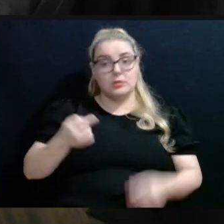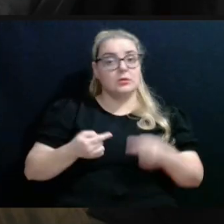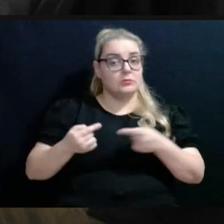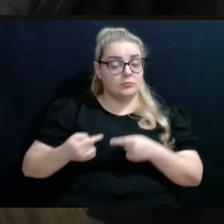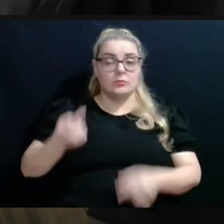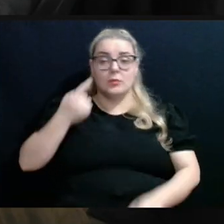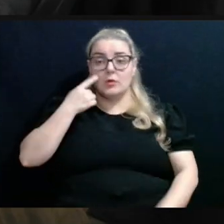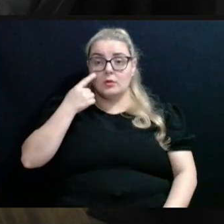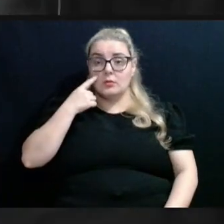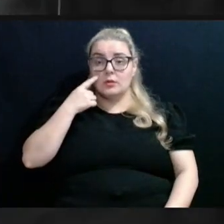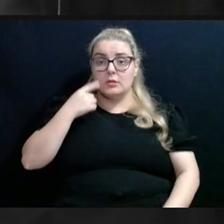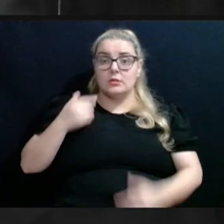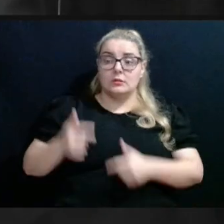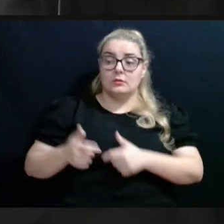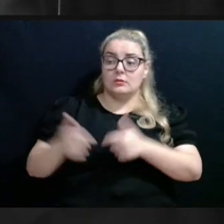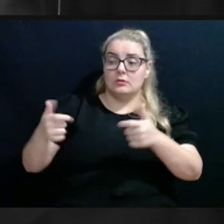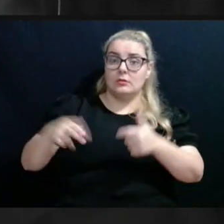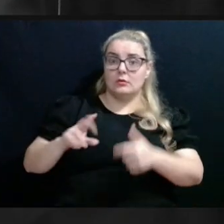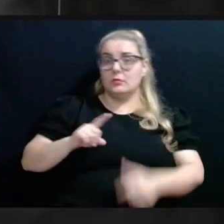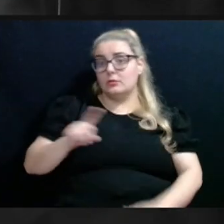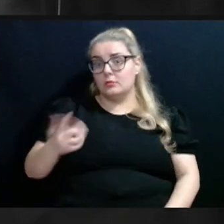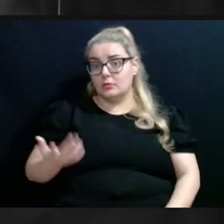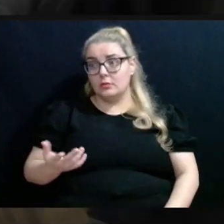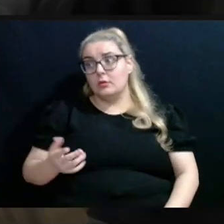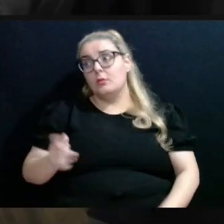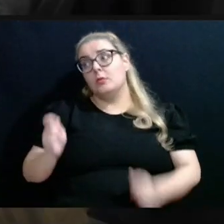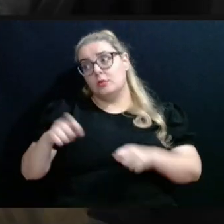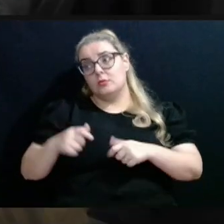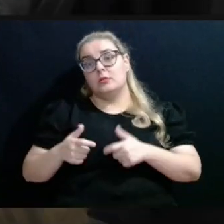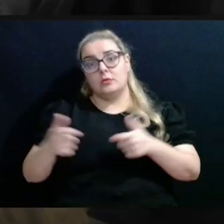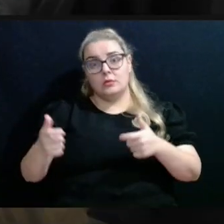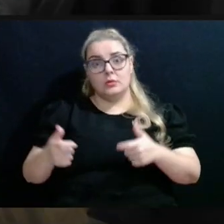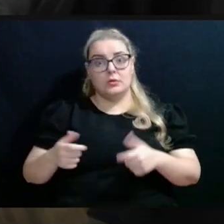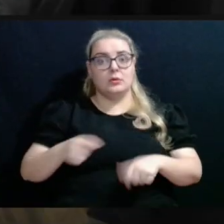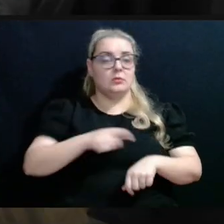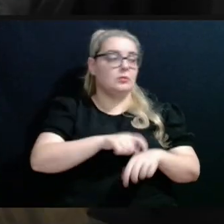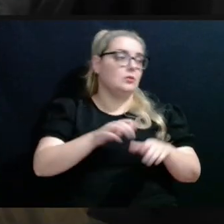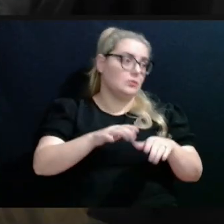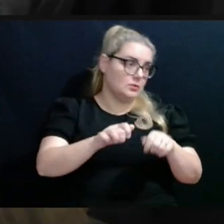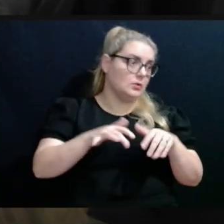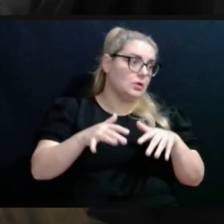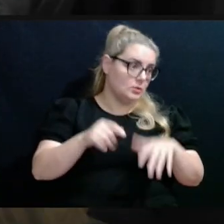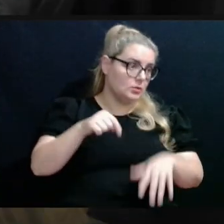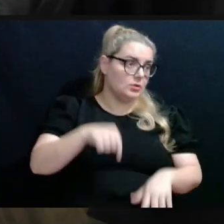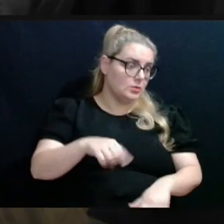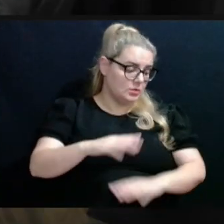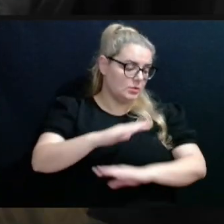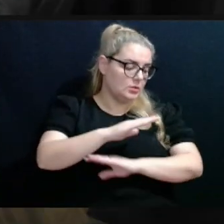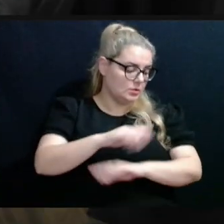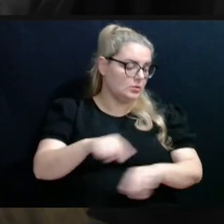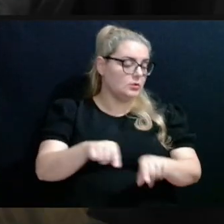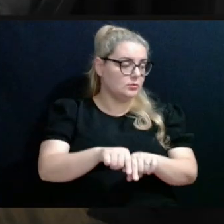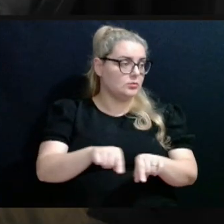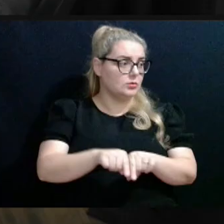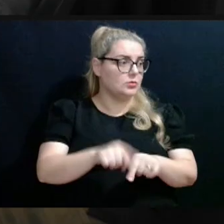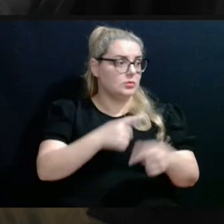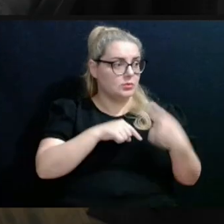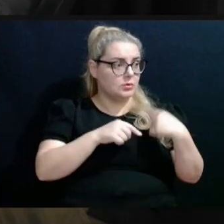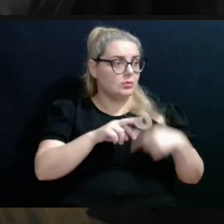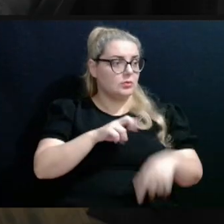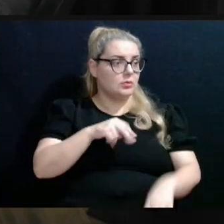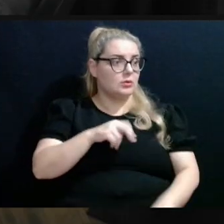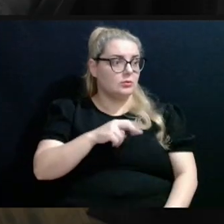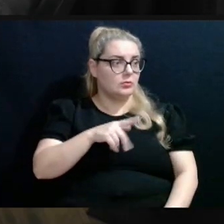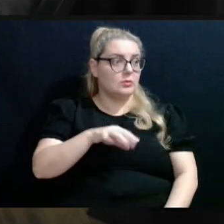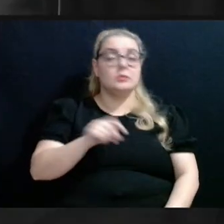vai ser prorrogado ou não, provavelmente vai ser prorrogado. Na ocasião a gente teve até audiências públicas aqui na Câmara, na outra renovação. Exato,